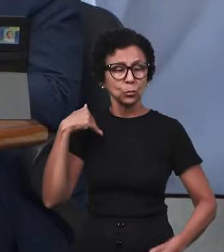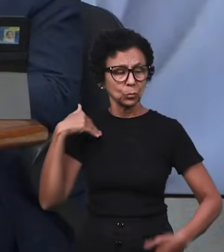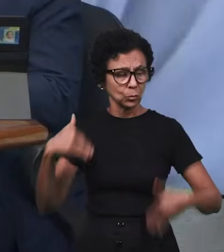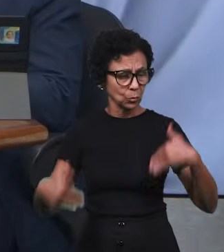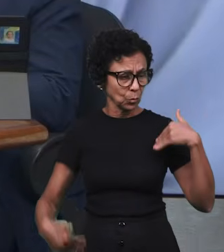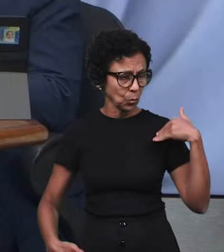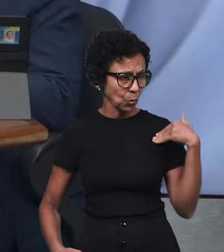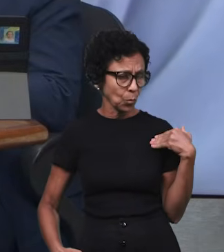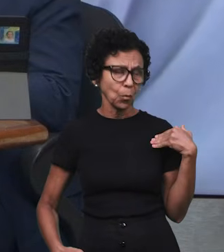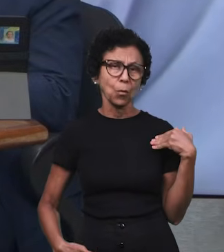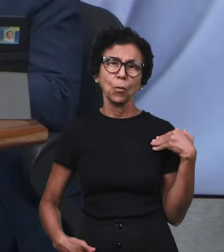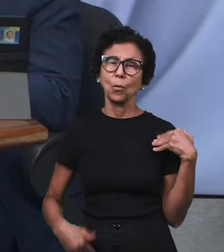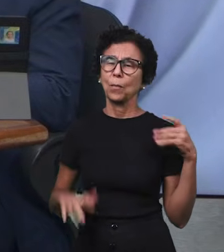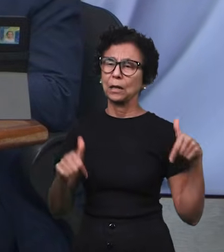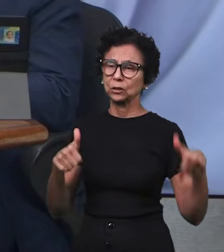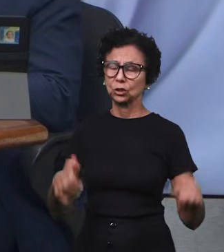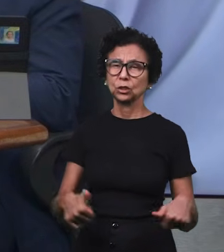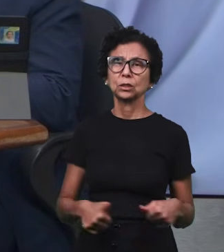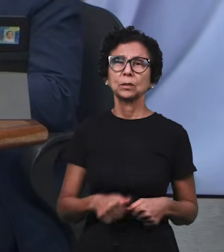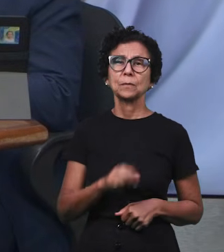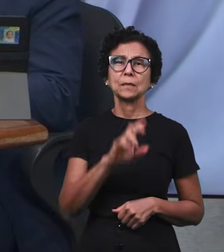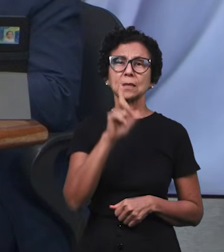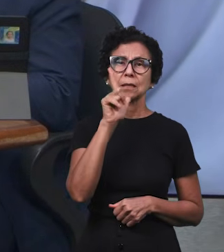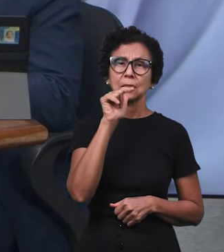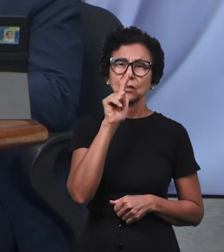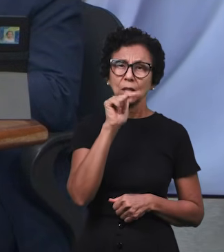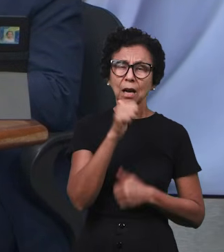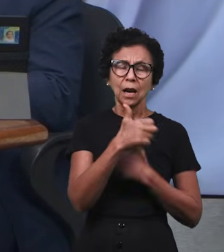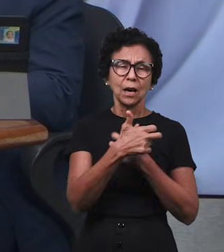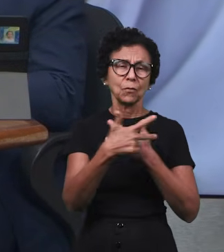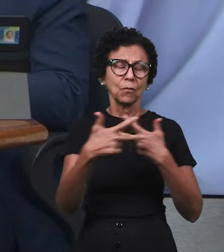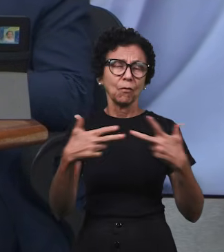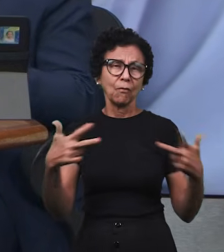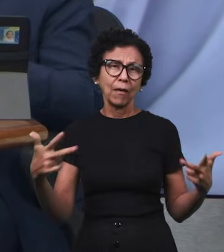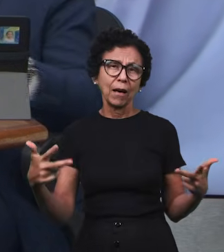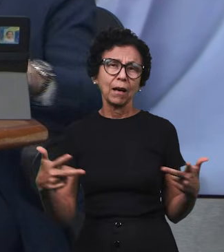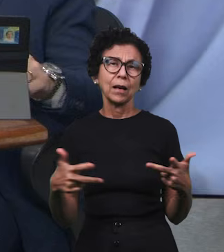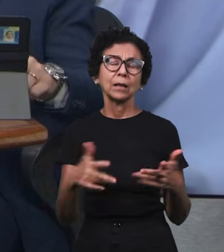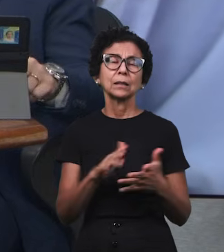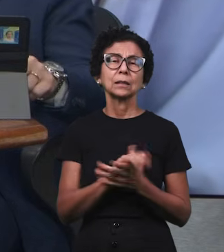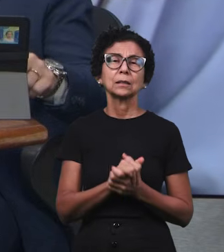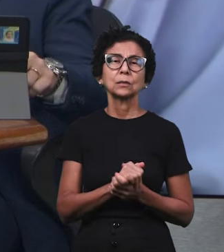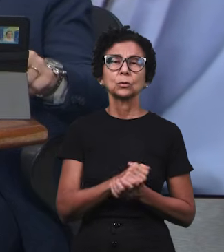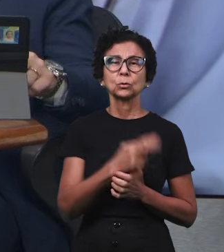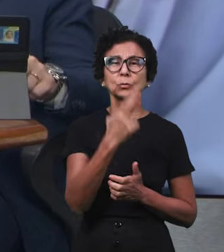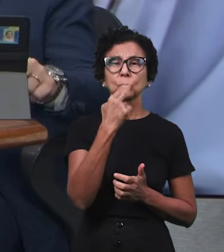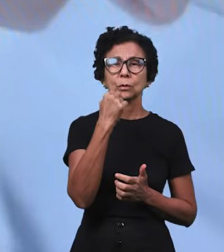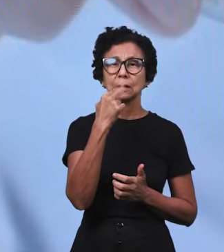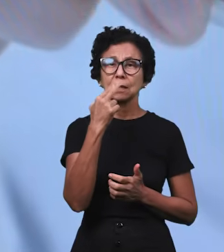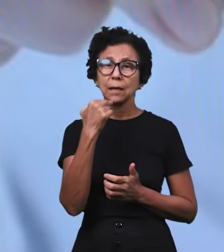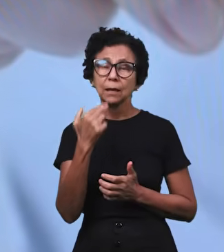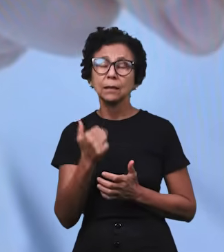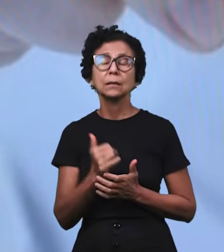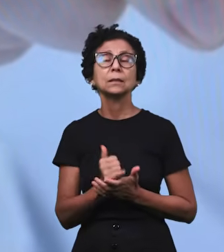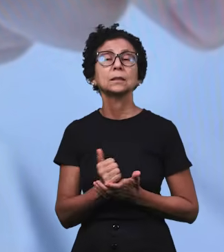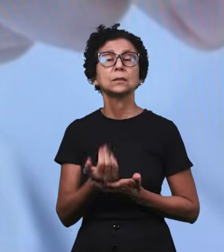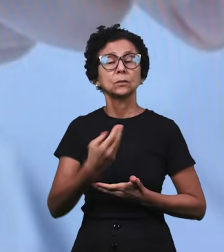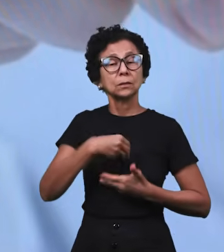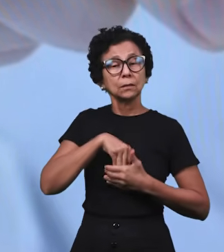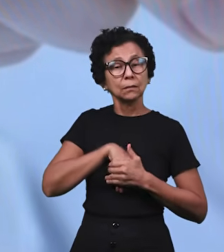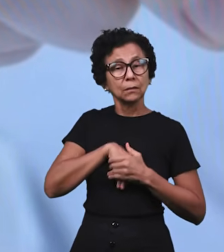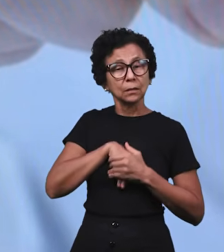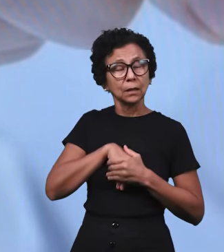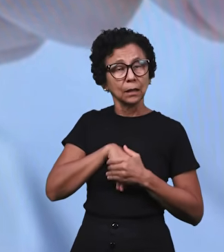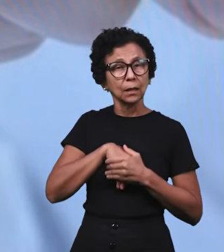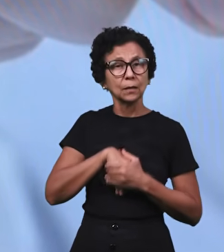do metabolismo da água, dos eletrólitos, que são cálcio, fósforo, potássio, para a produção